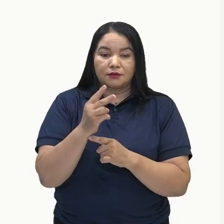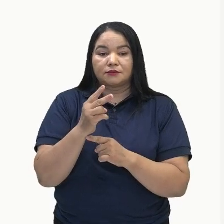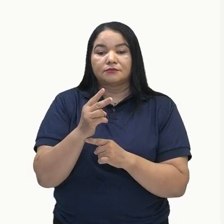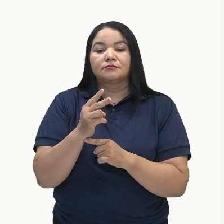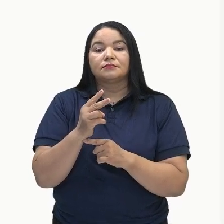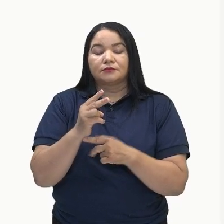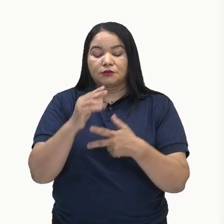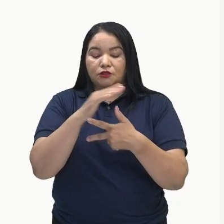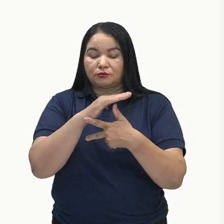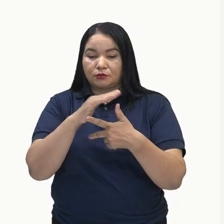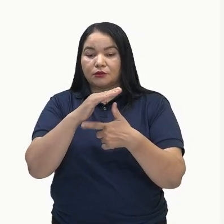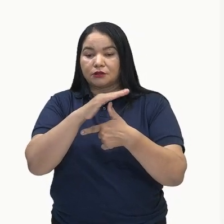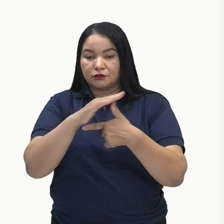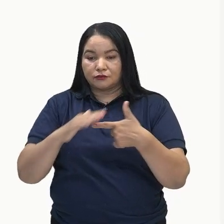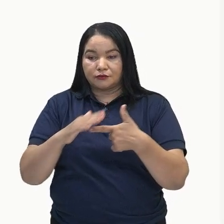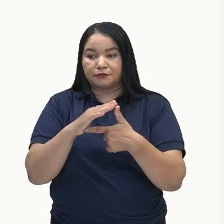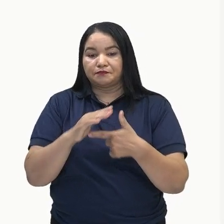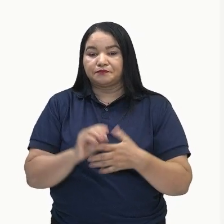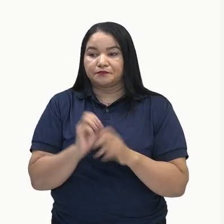dos catetos.